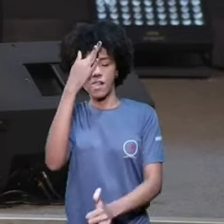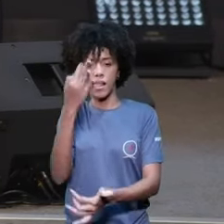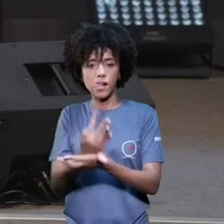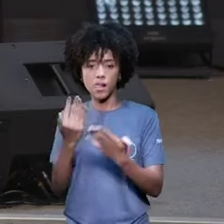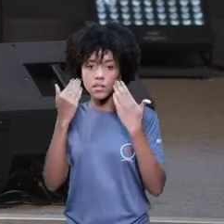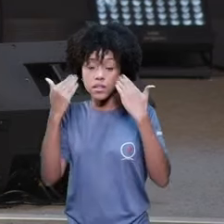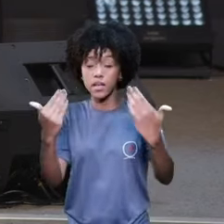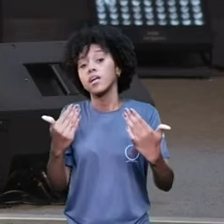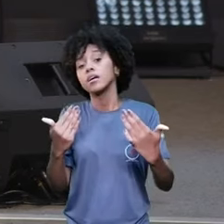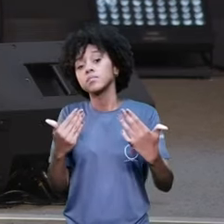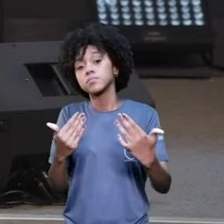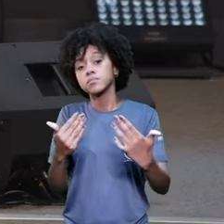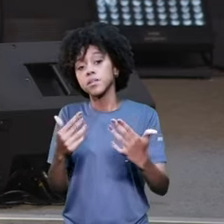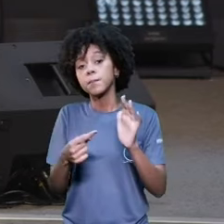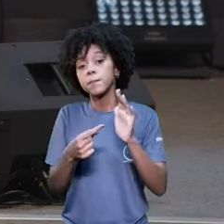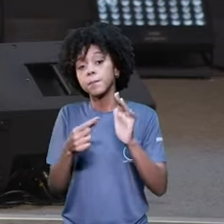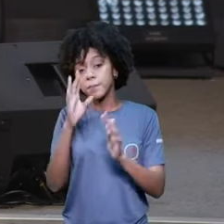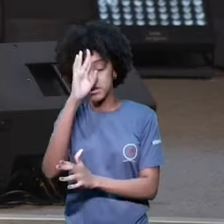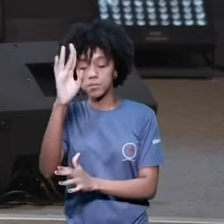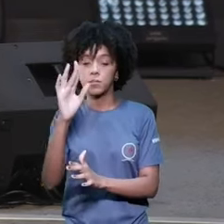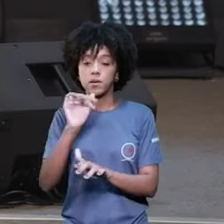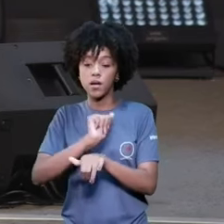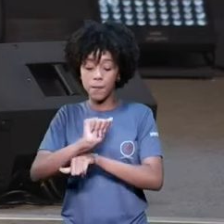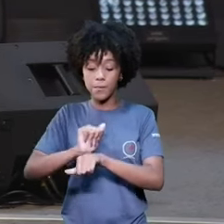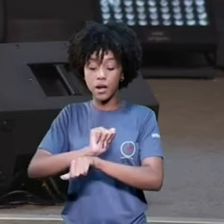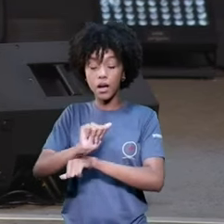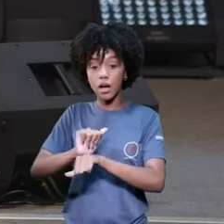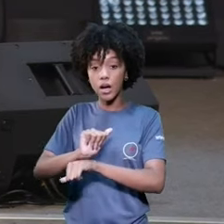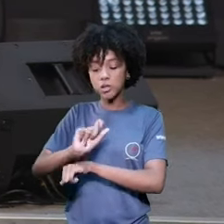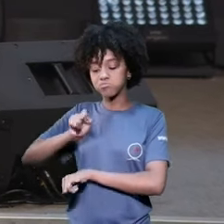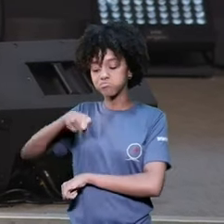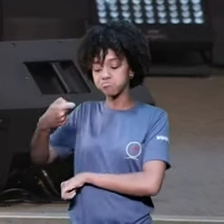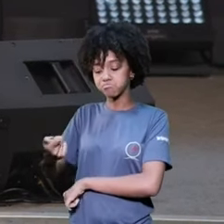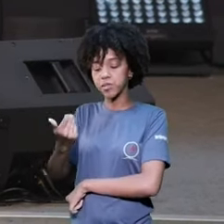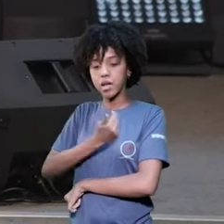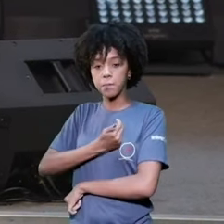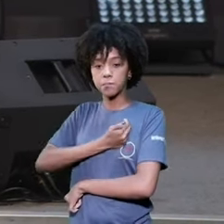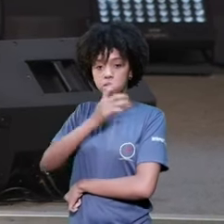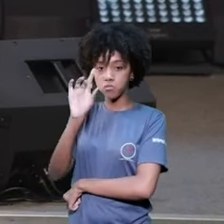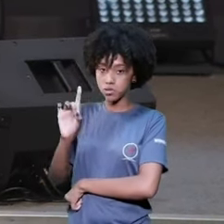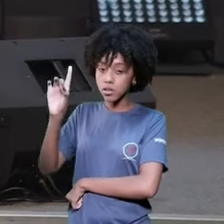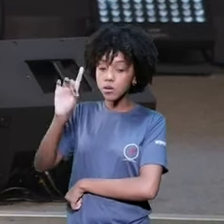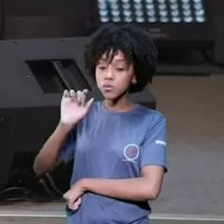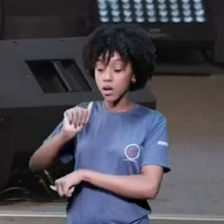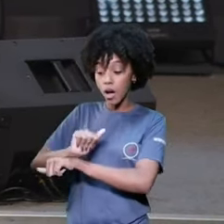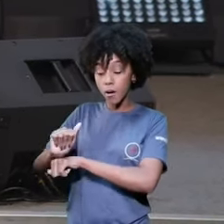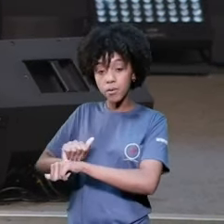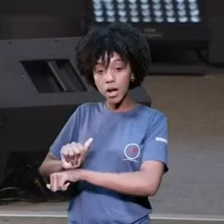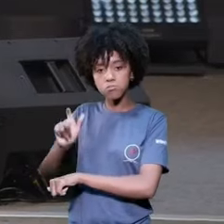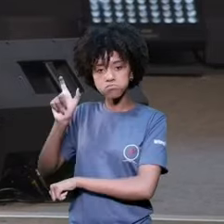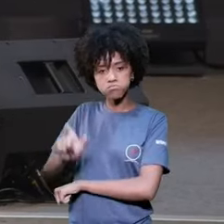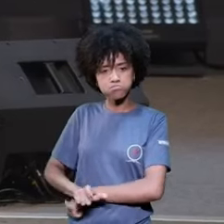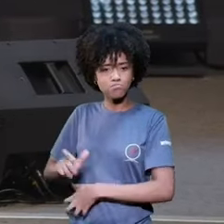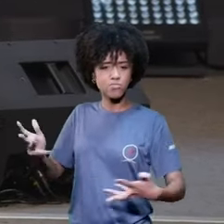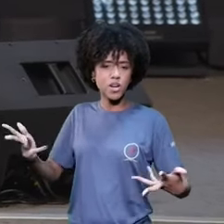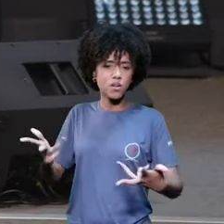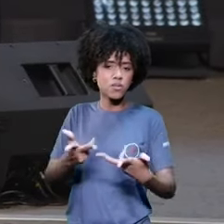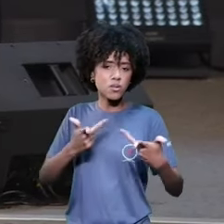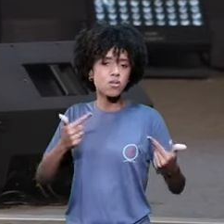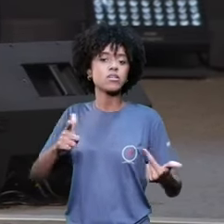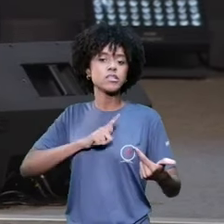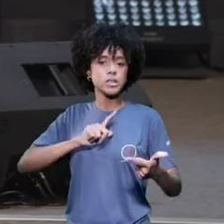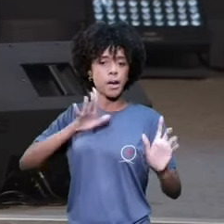Abraão, um homem que a Bíblia chama de amigo, amigo de Deus. Abraão era um homem fantástico, que tinha